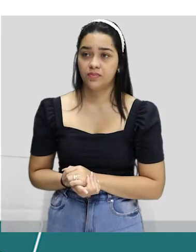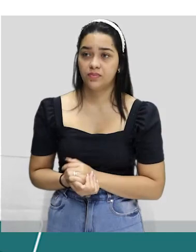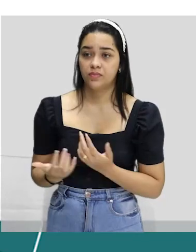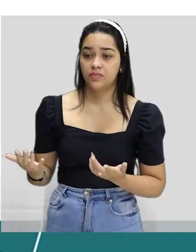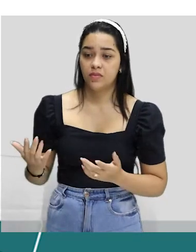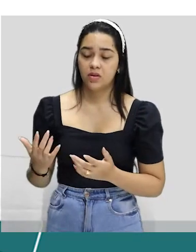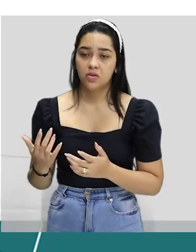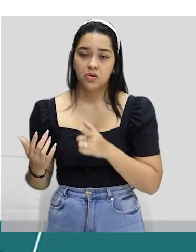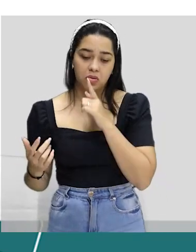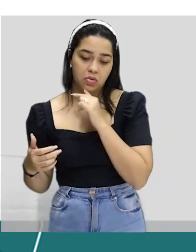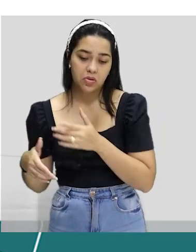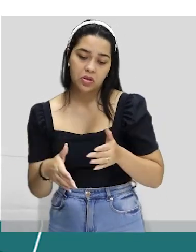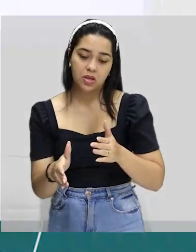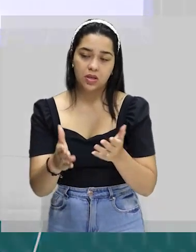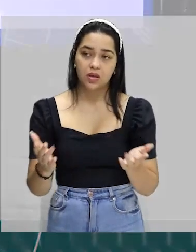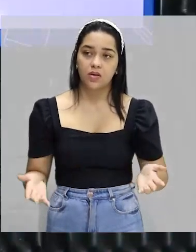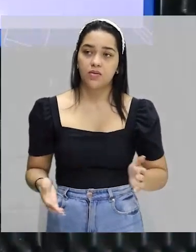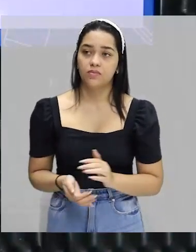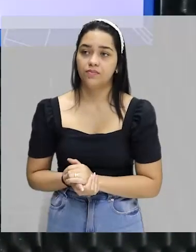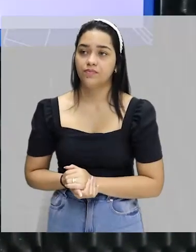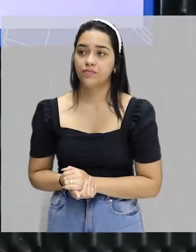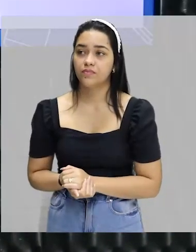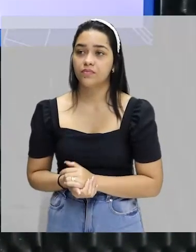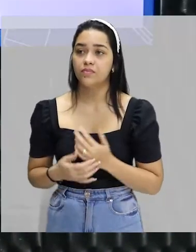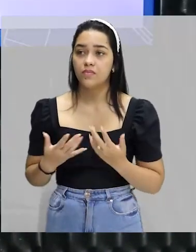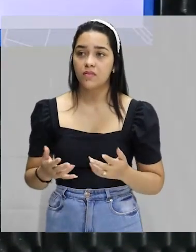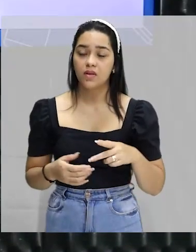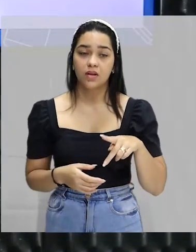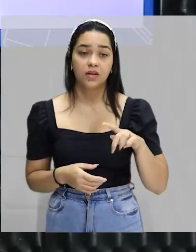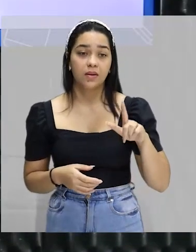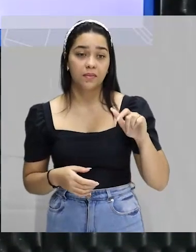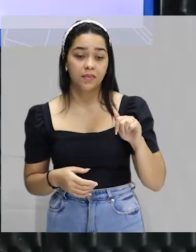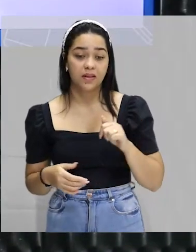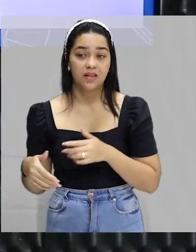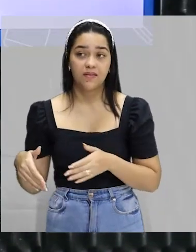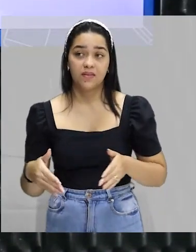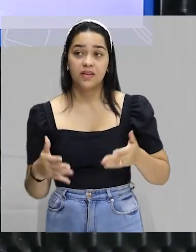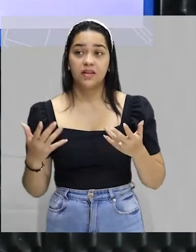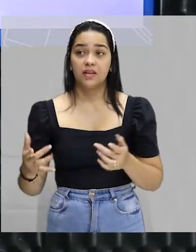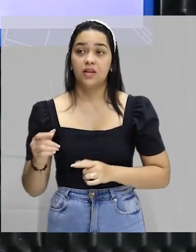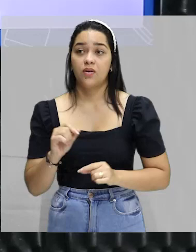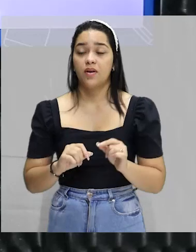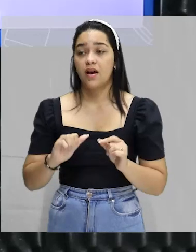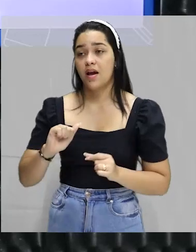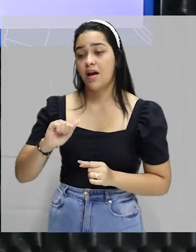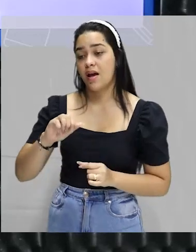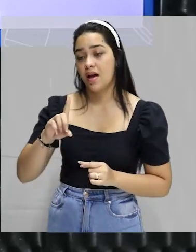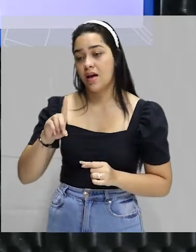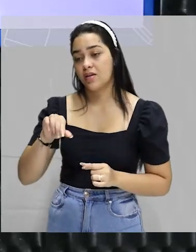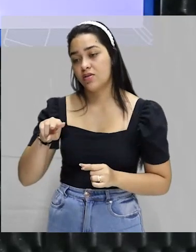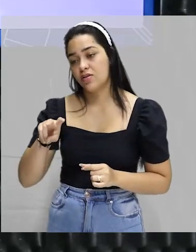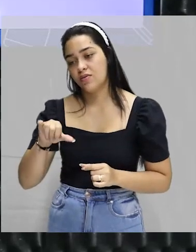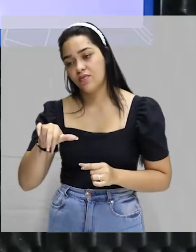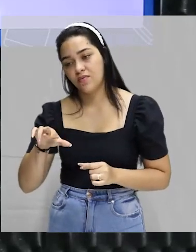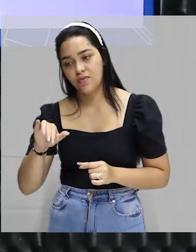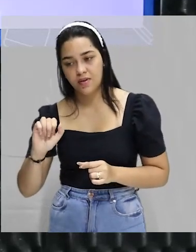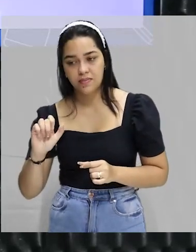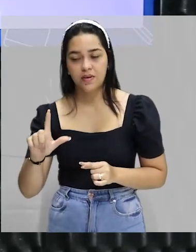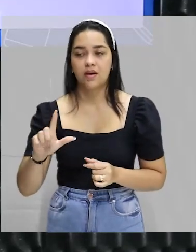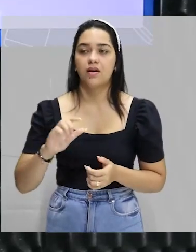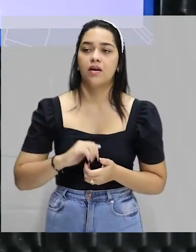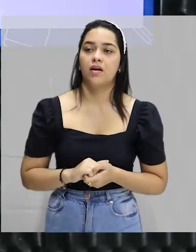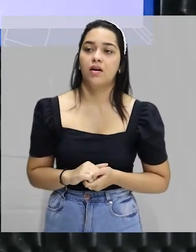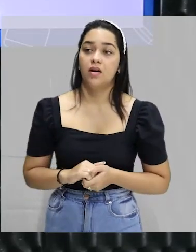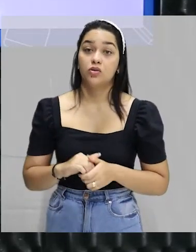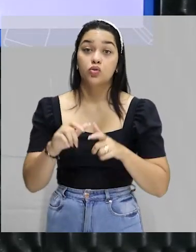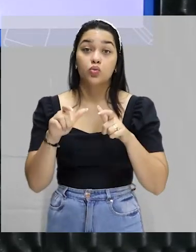pelo rio que transbordou, enfim. Então, esse pela avenida é um adjunto adverbial